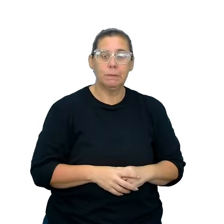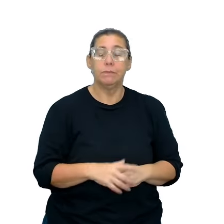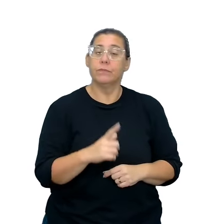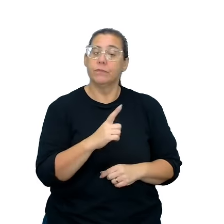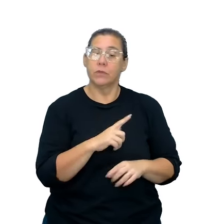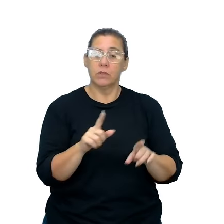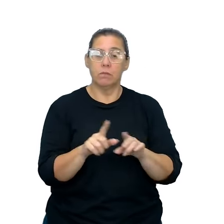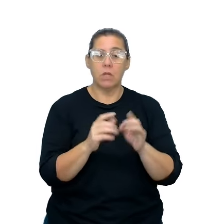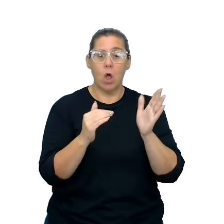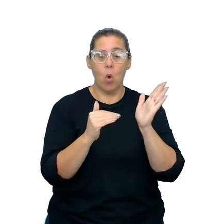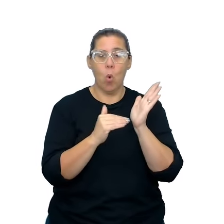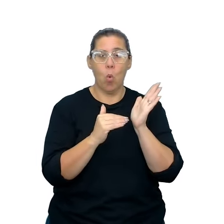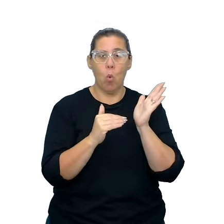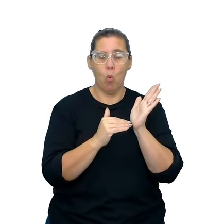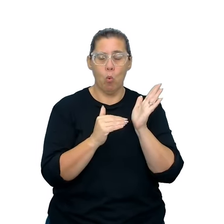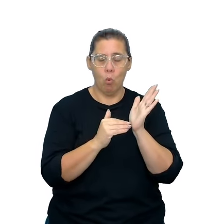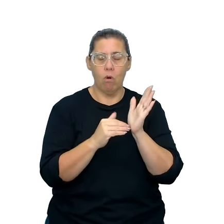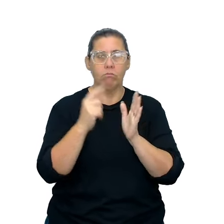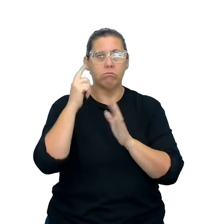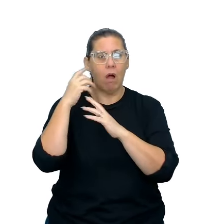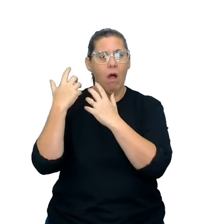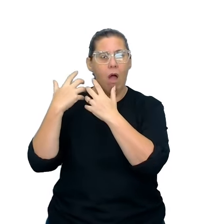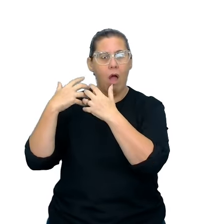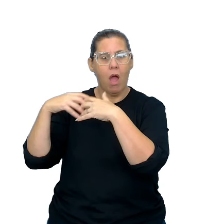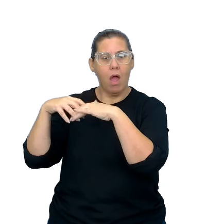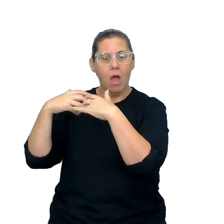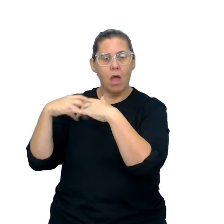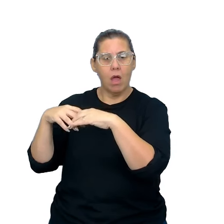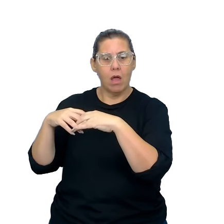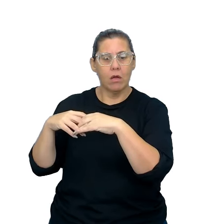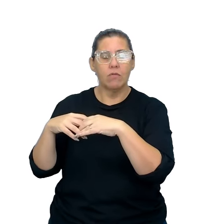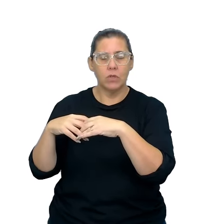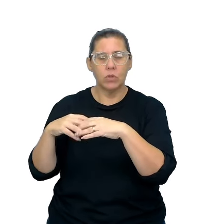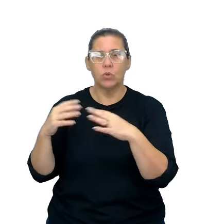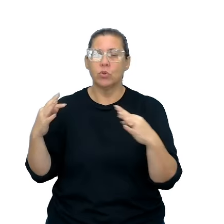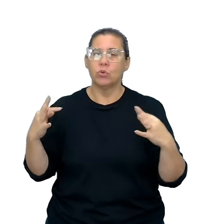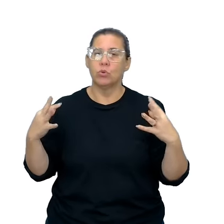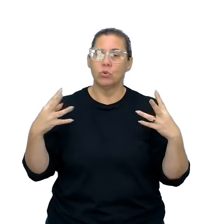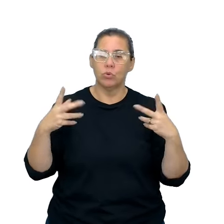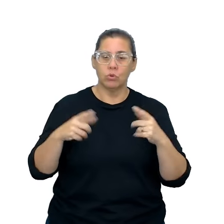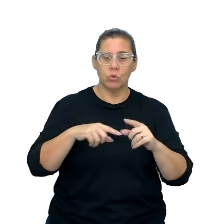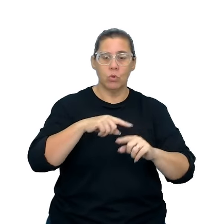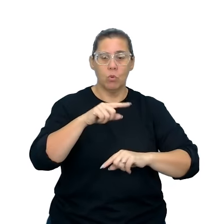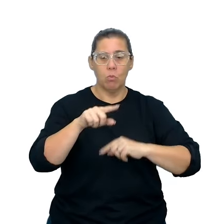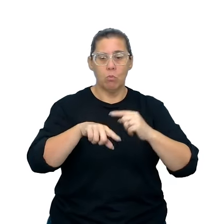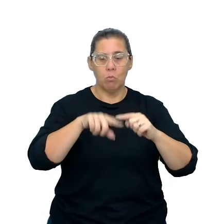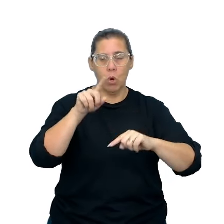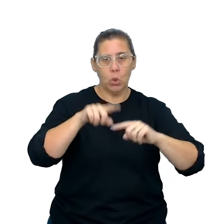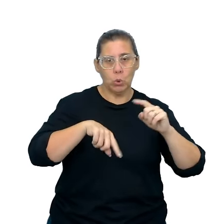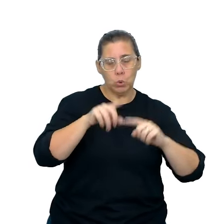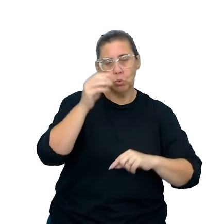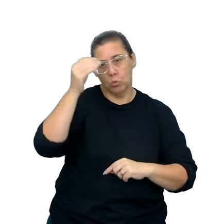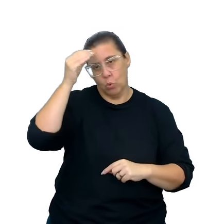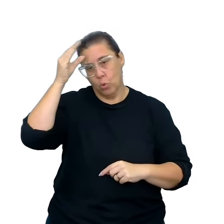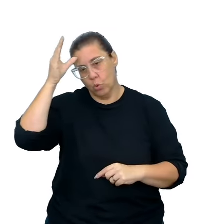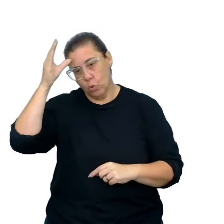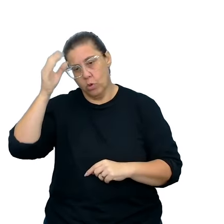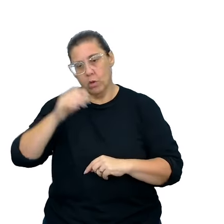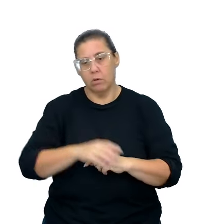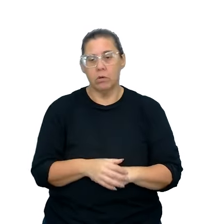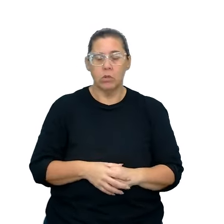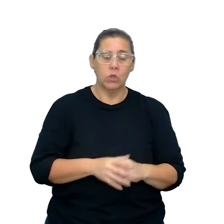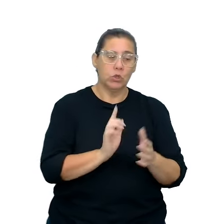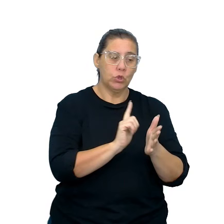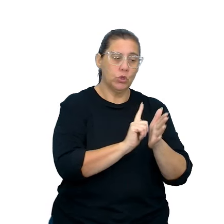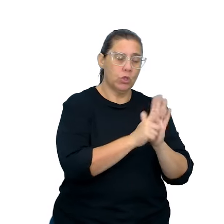aqui, numa última etapa, refletir se as habilidades essenciais, os respectivos objetos de conhecimento, com foco nos